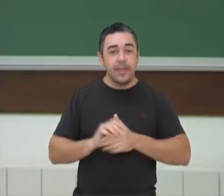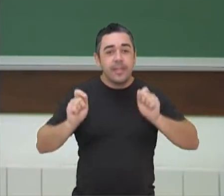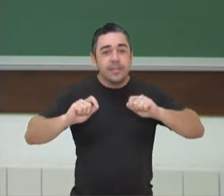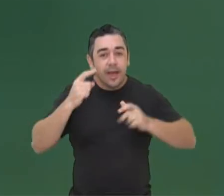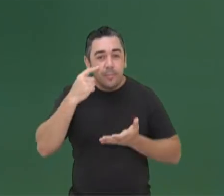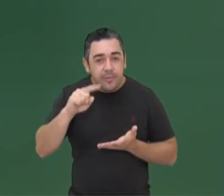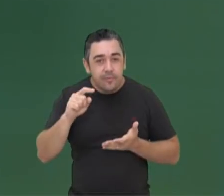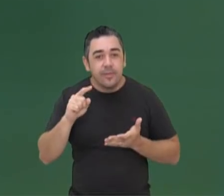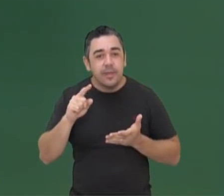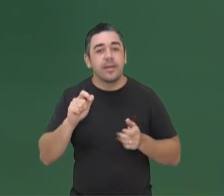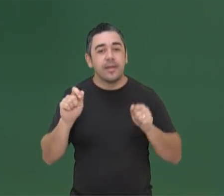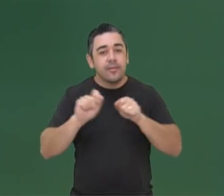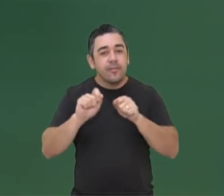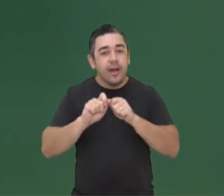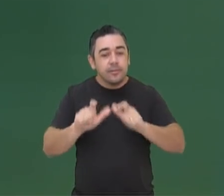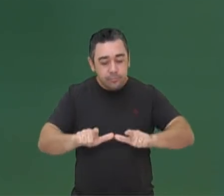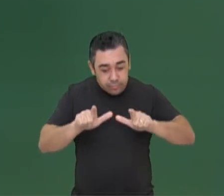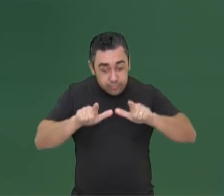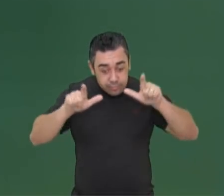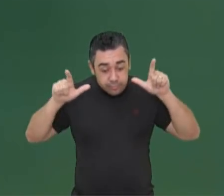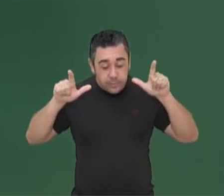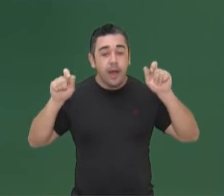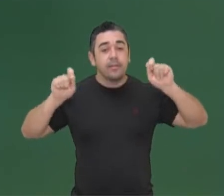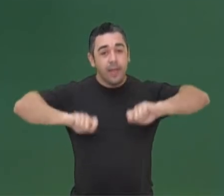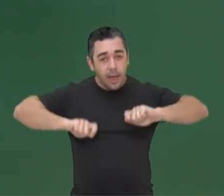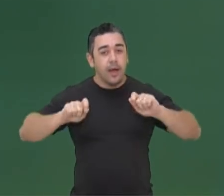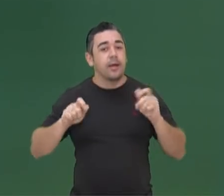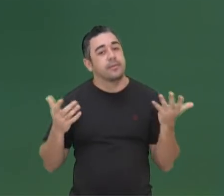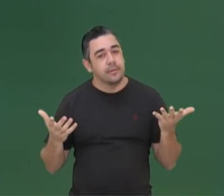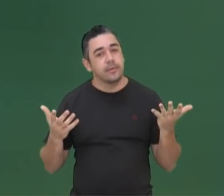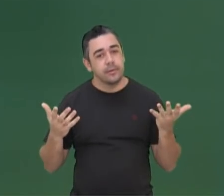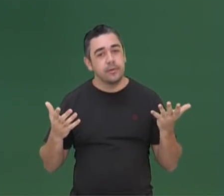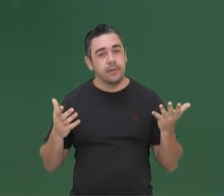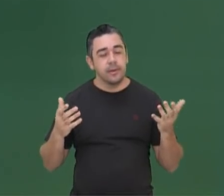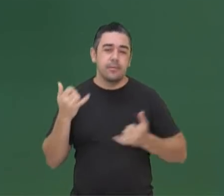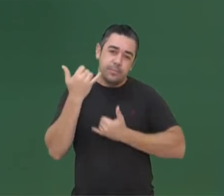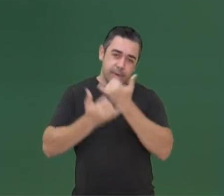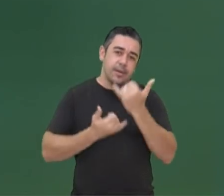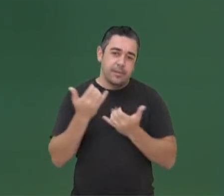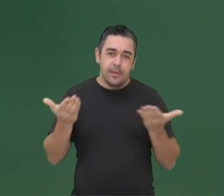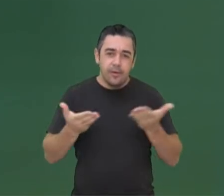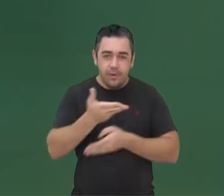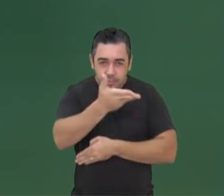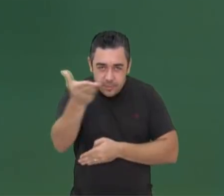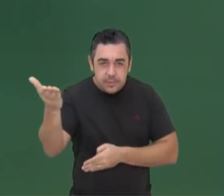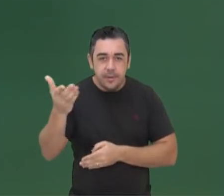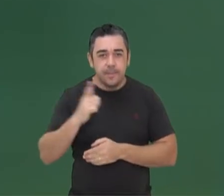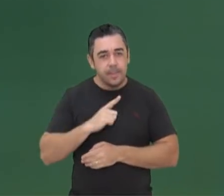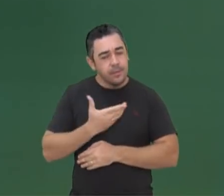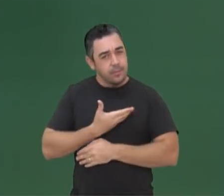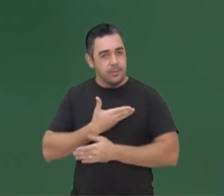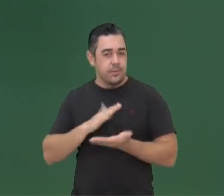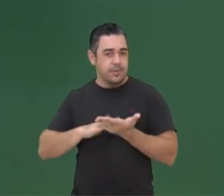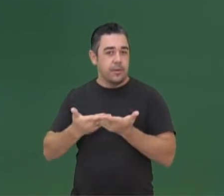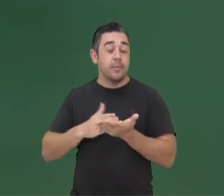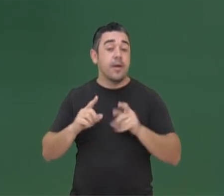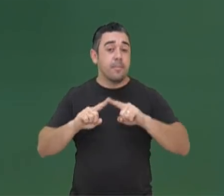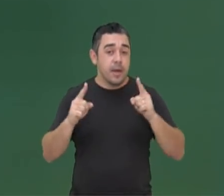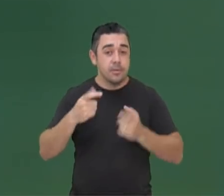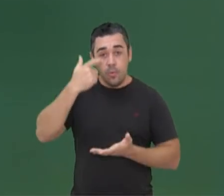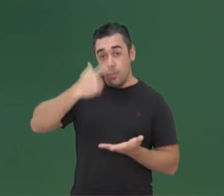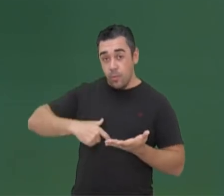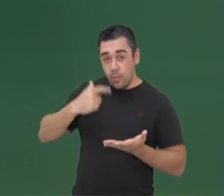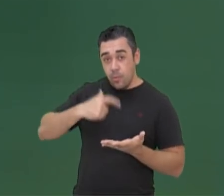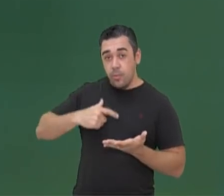consigo fazer essa ampliação das partes. Claro, eu fazendo uma brincadeira com vocês, o nosso amigo intérprete, é um ser humano,